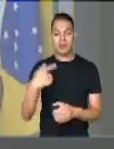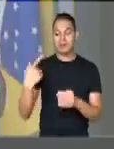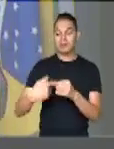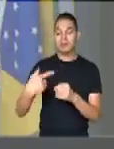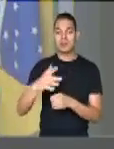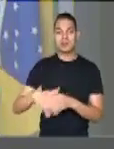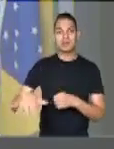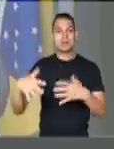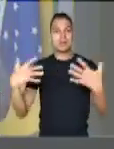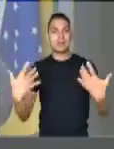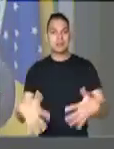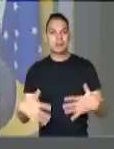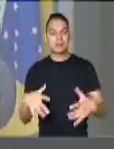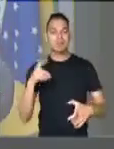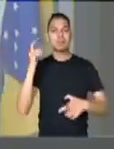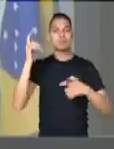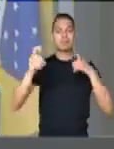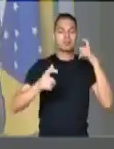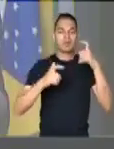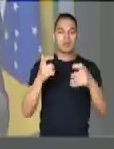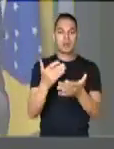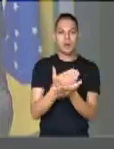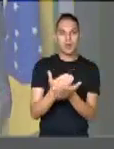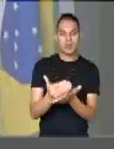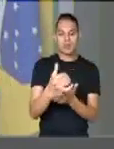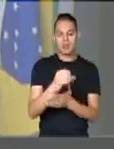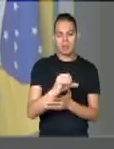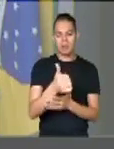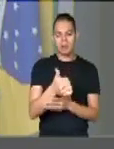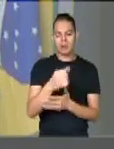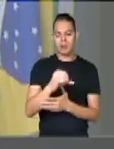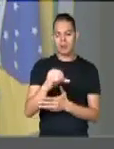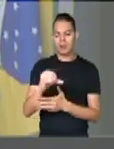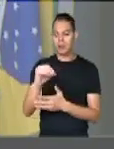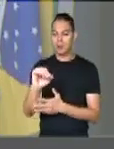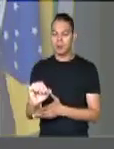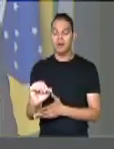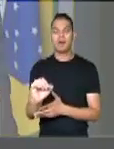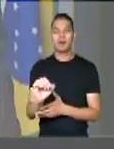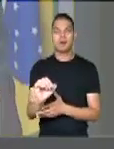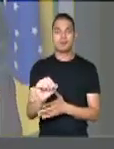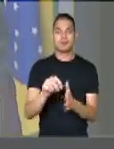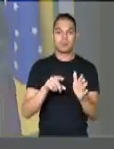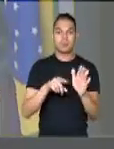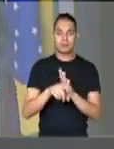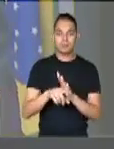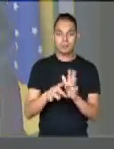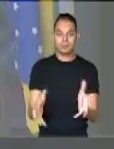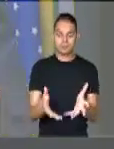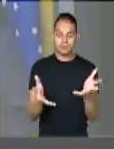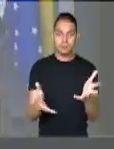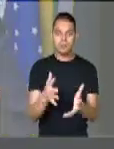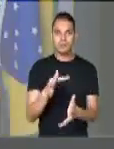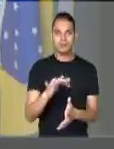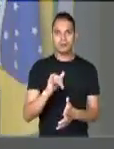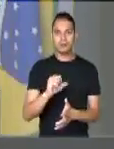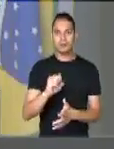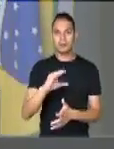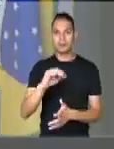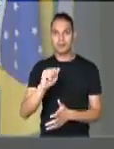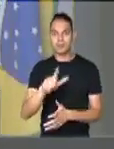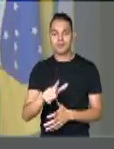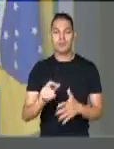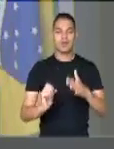pânico. Começo dos anos 90, fim dos incentivos fiscais do CIS, e várias